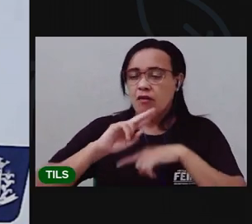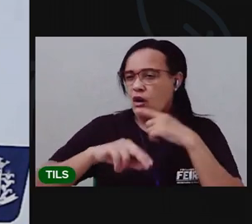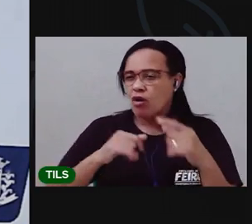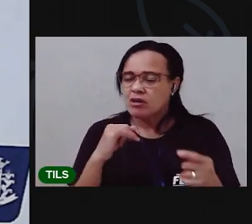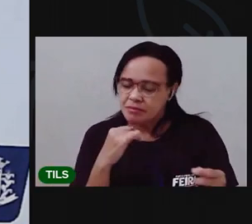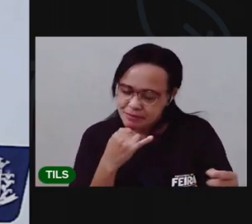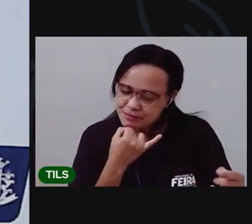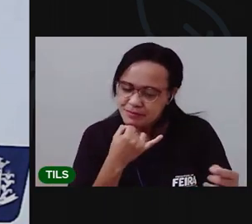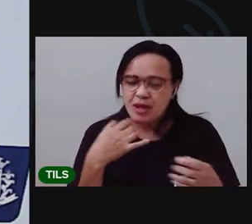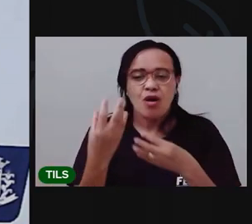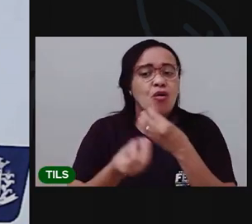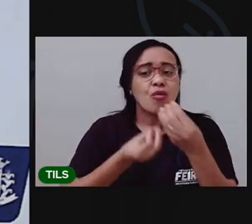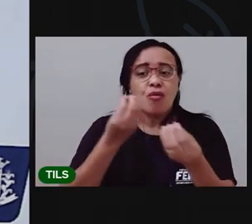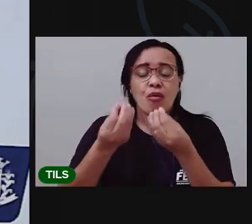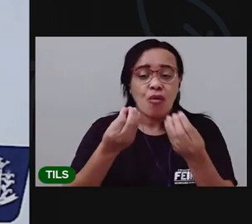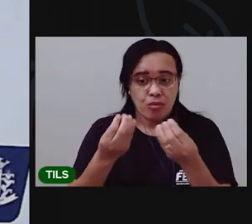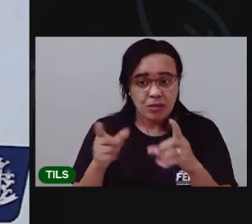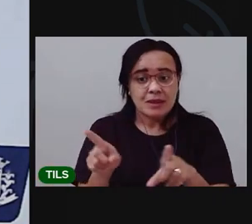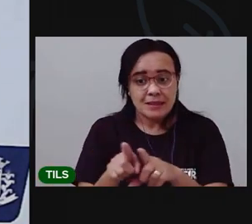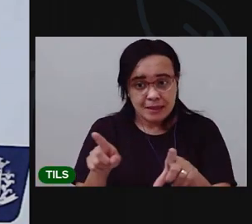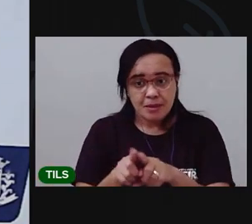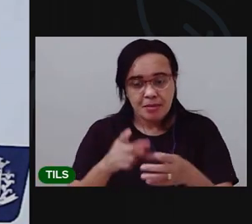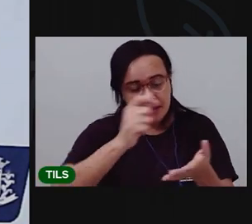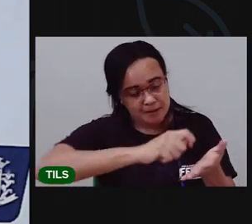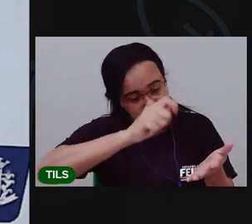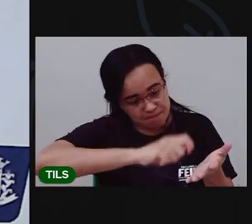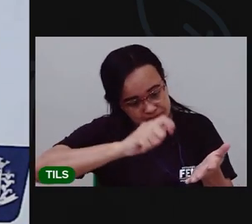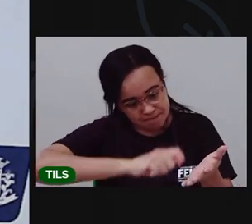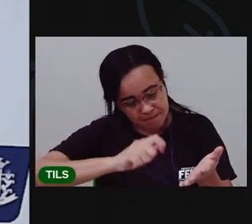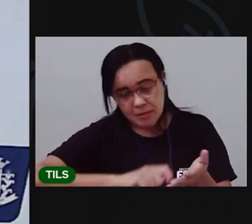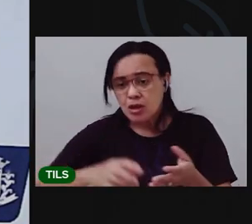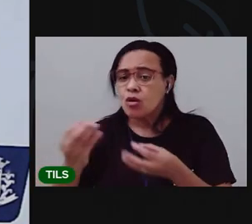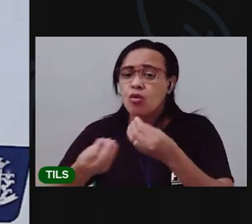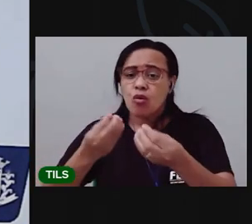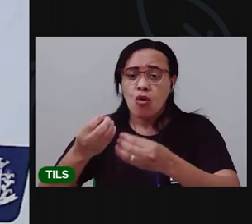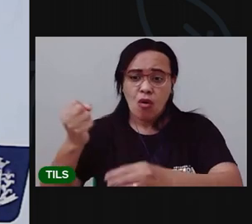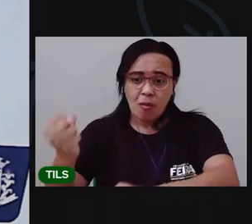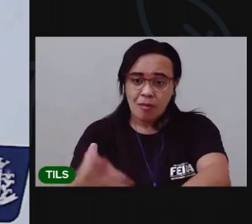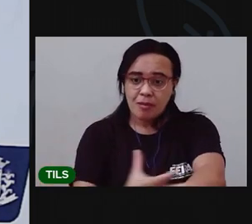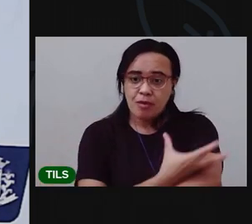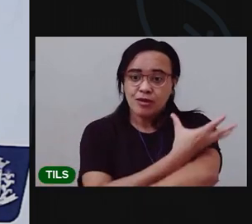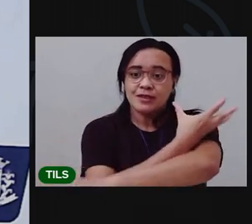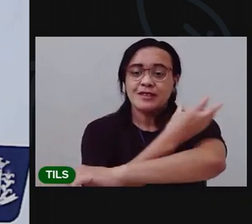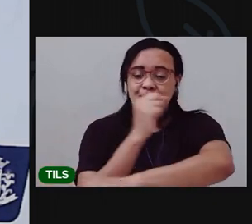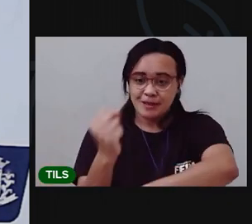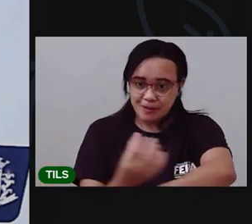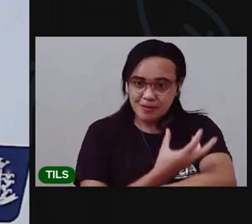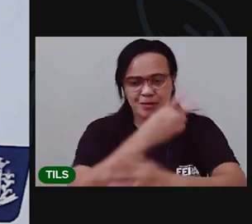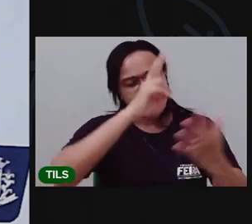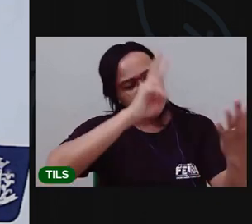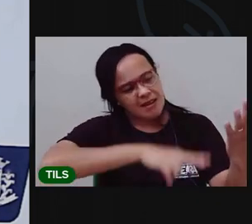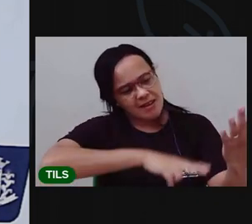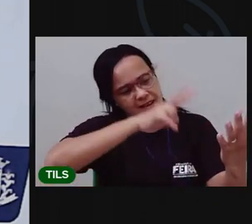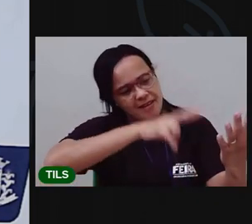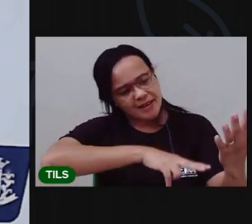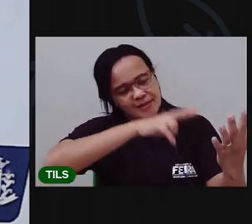como escreve o nome dessas emoções, como se lê o nome dessas emoções.